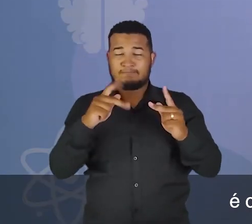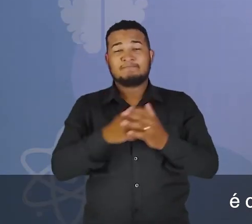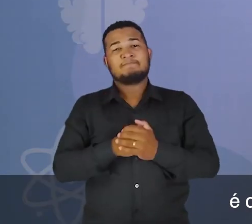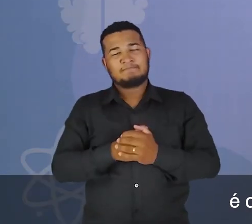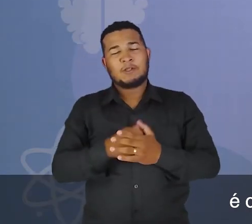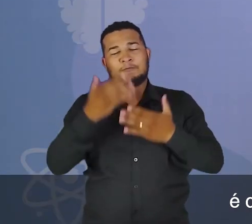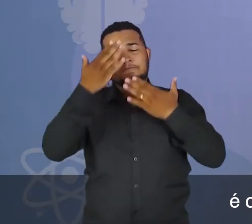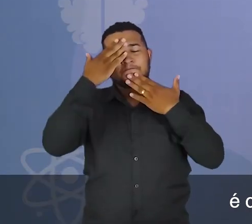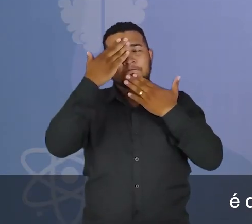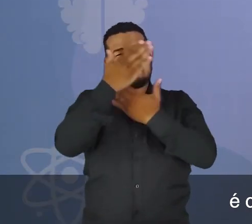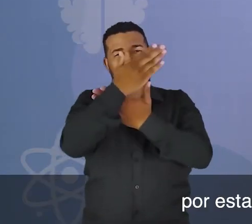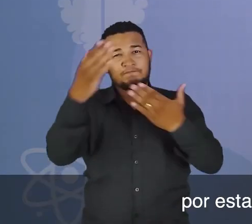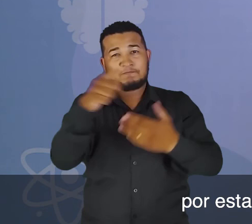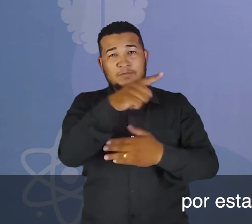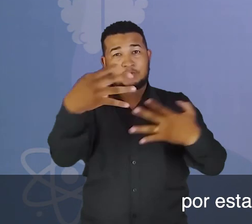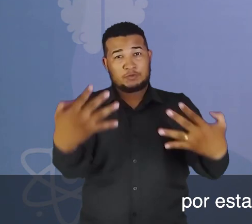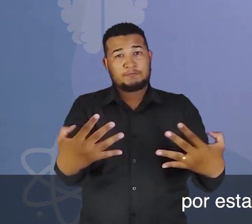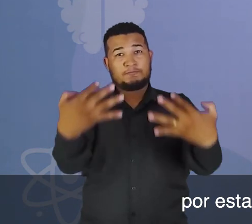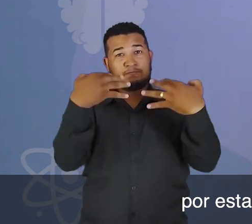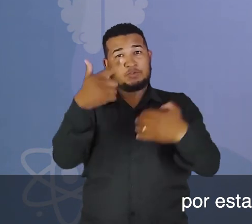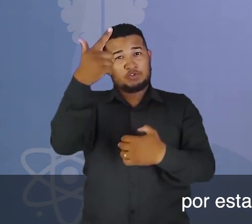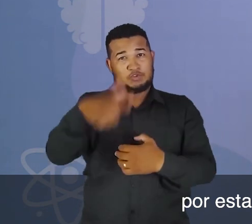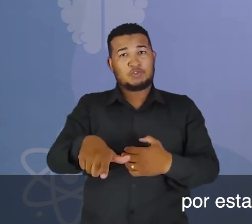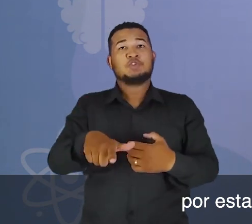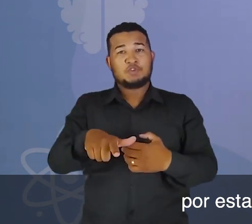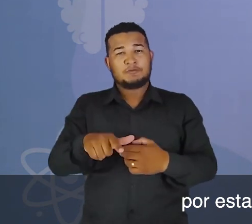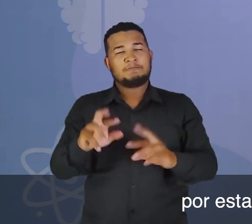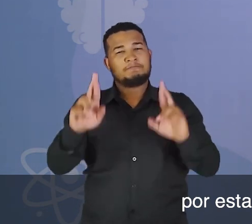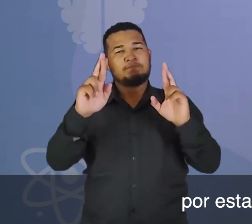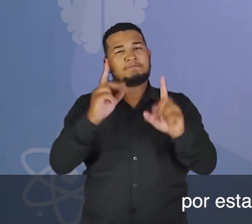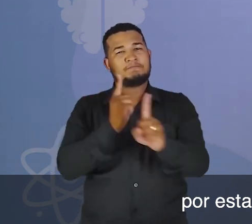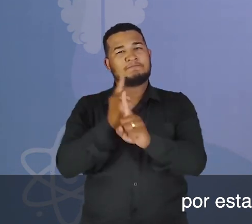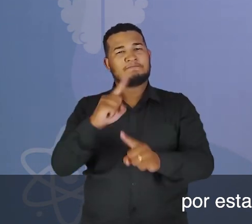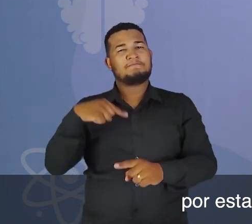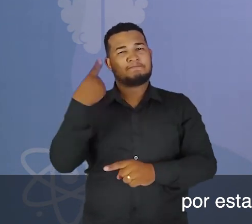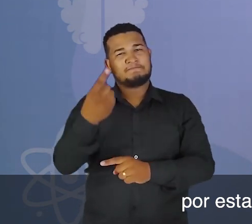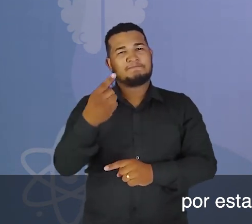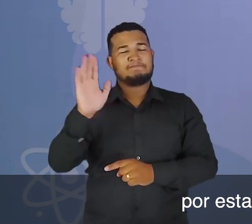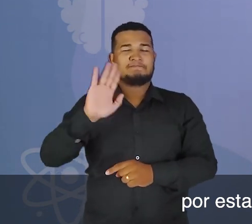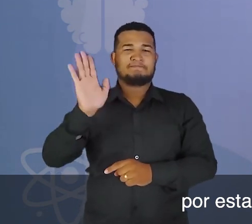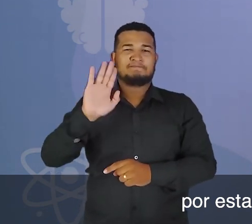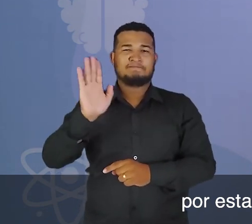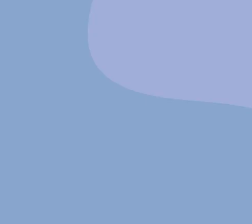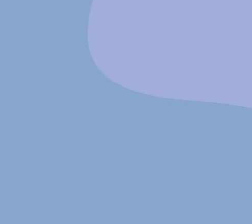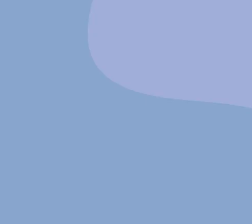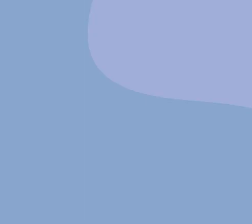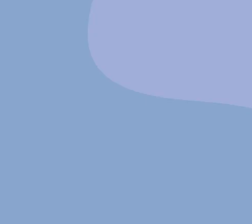quero agradecer a vocês por estar conosco mais uma vez e até a próxima no programa escolar.